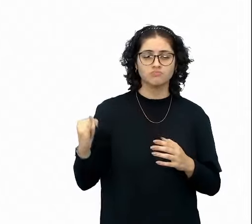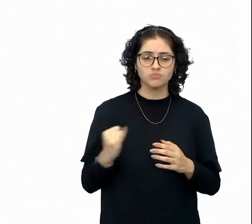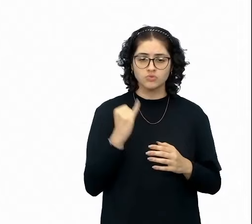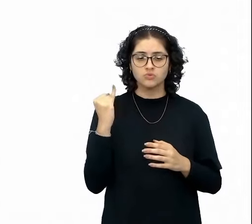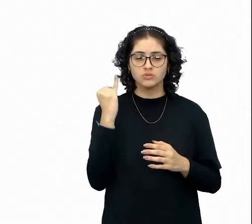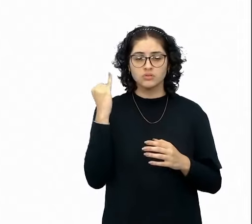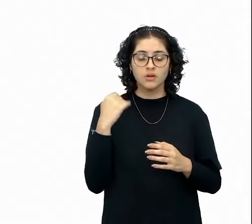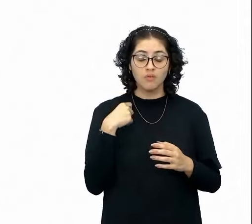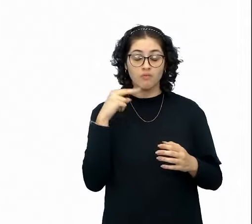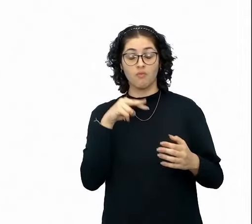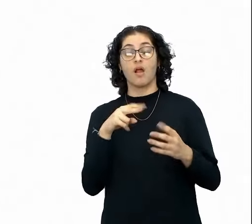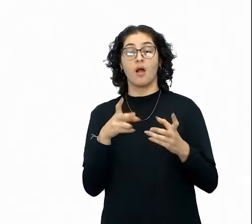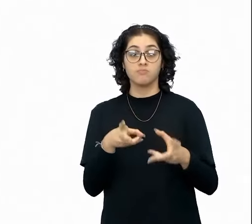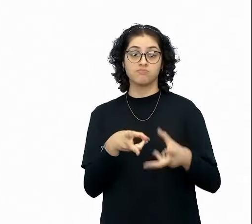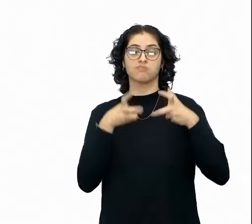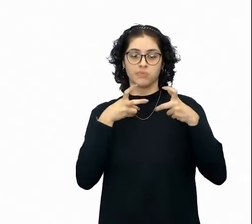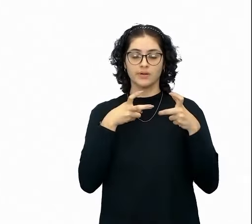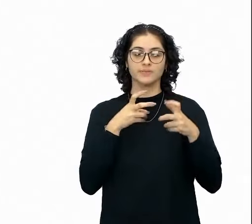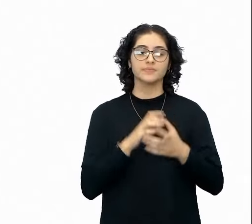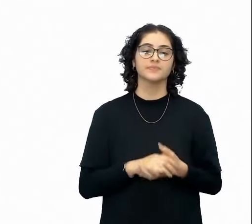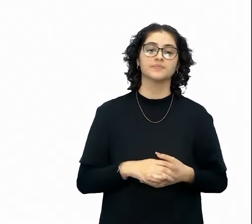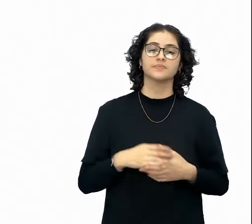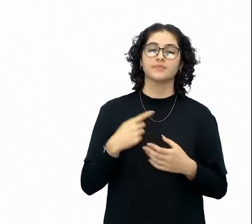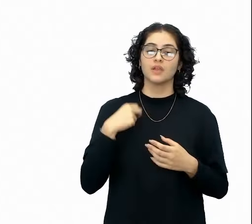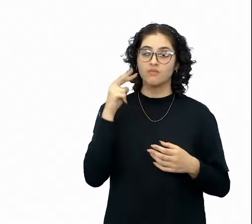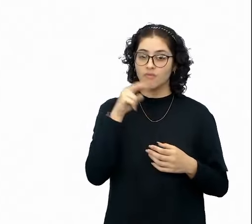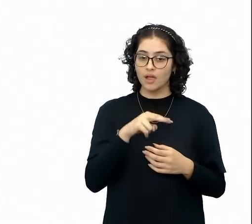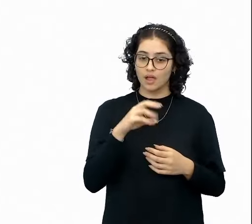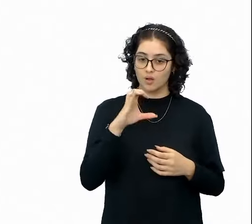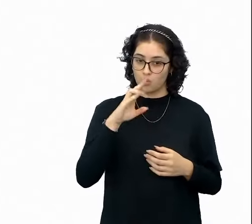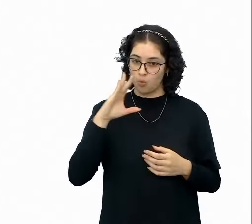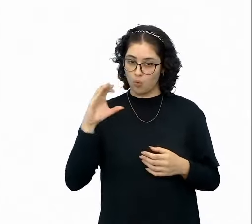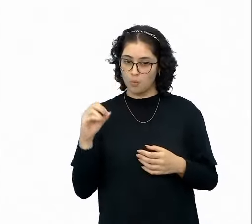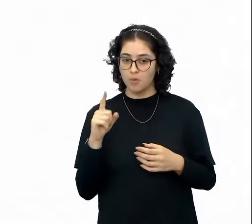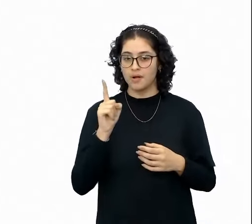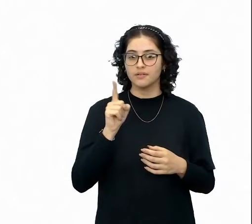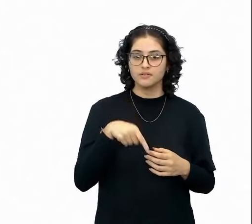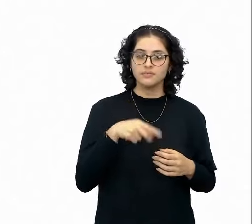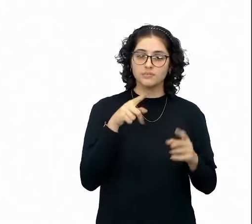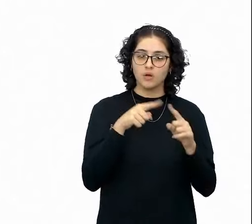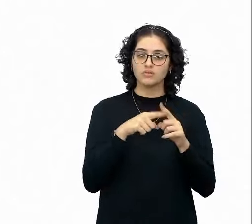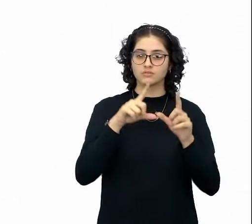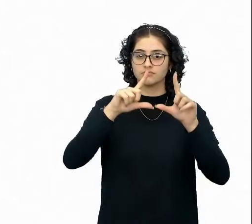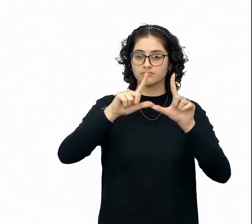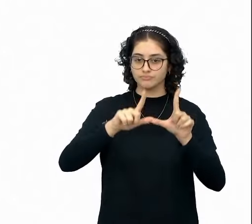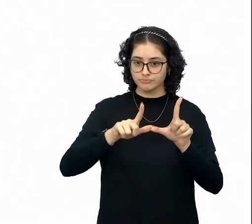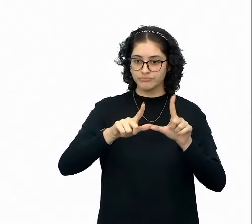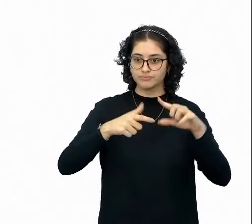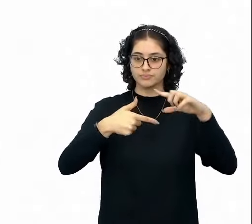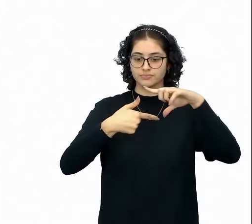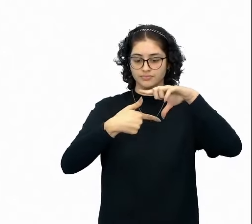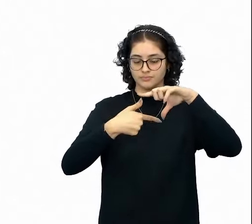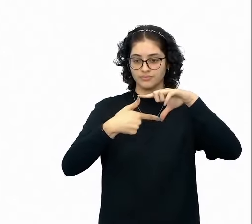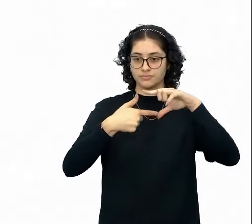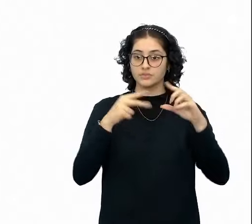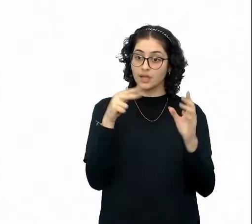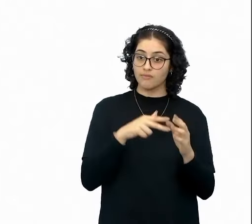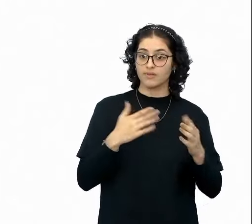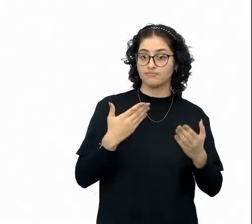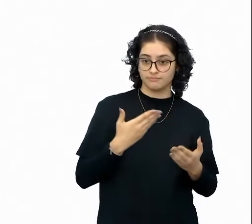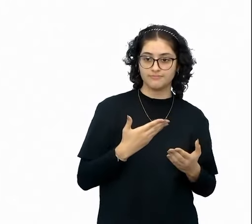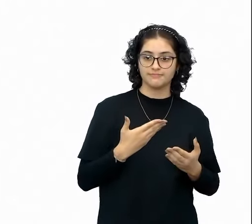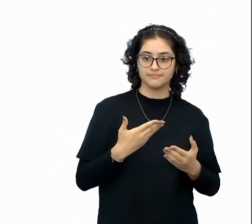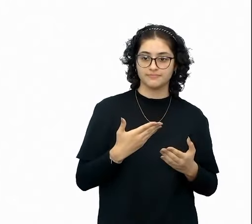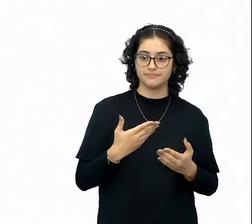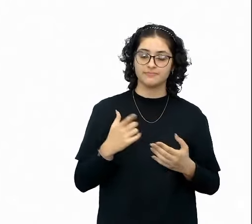detalhes irrelevantes. Então, a gente vê que esse cubo ele é composto, né, por esses quadrados, né, por